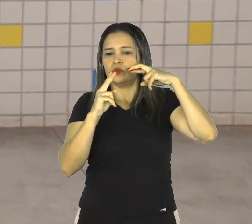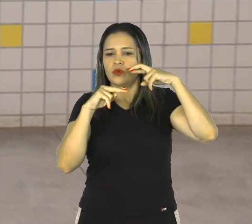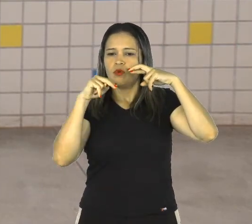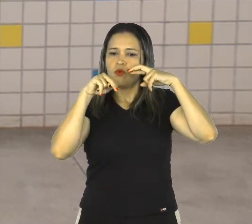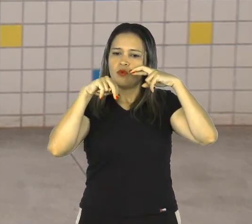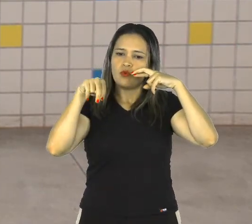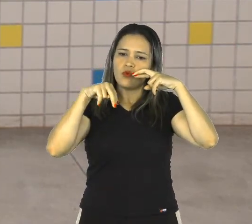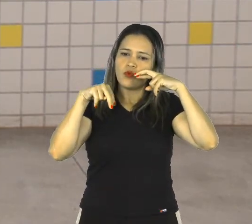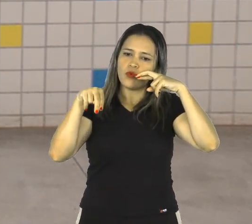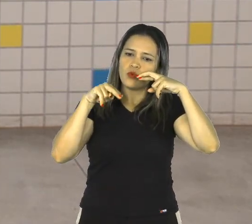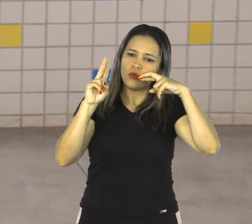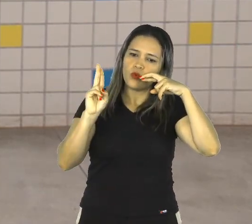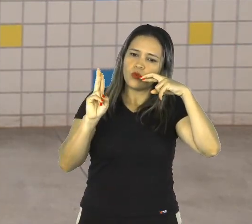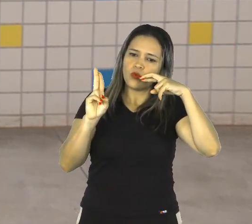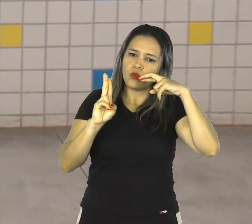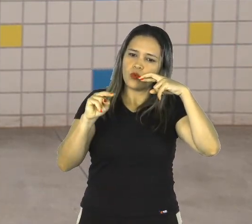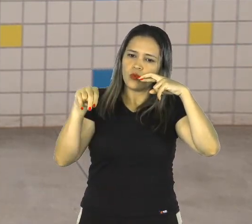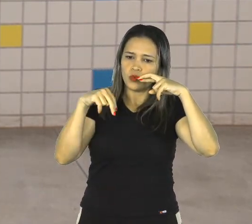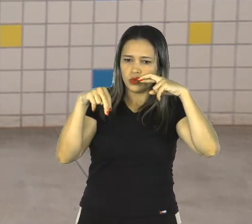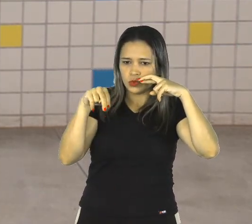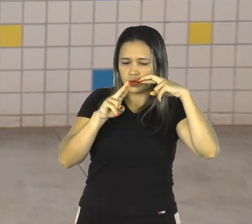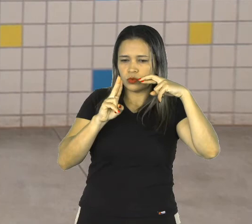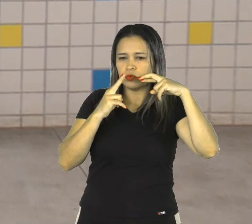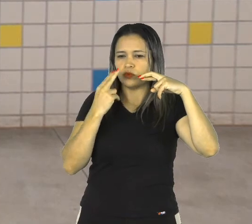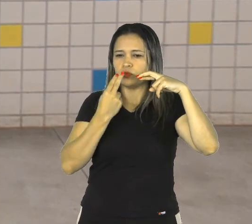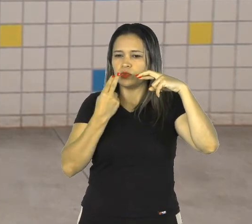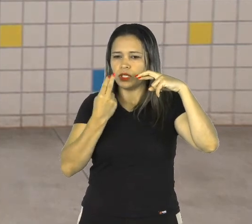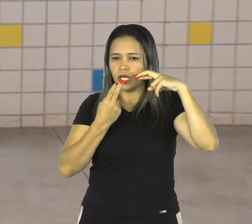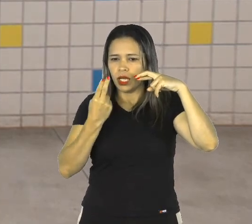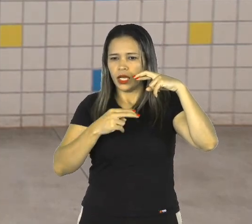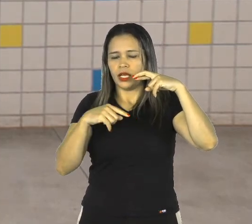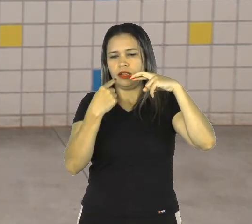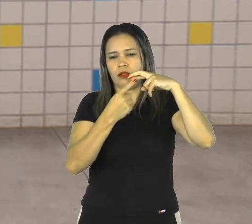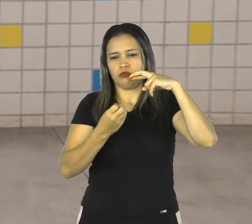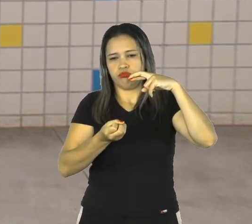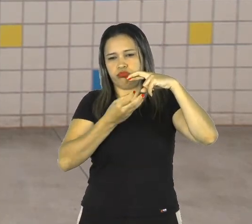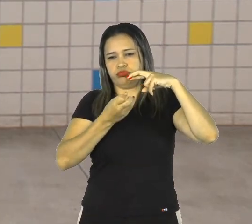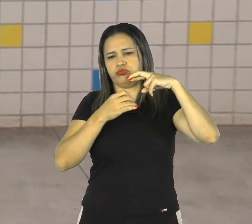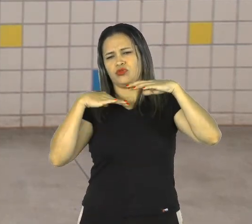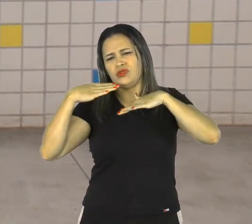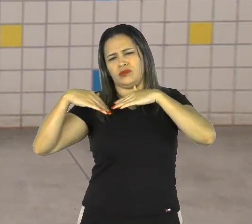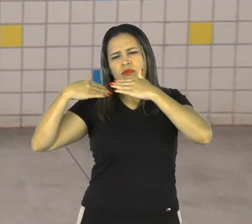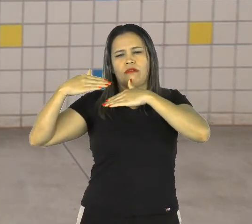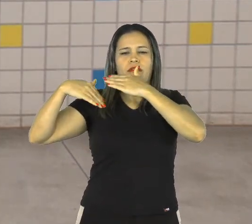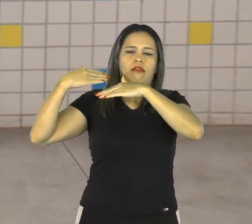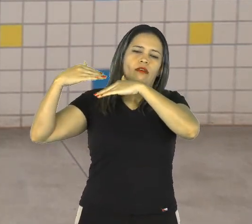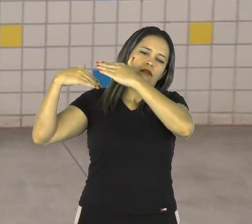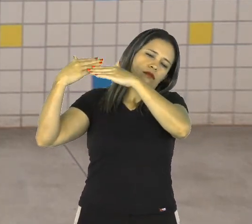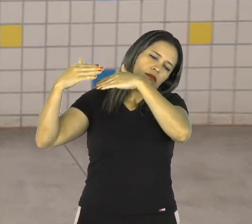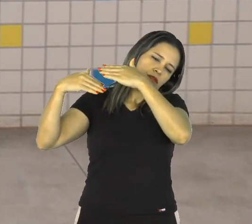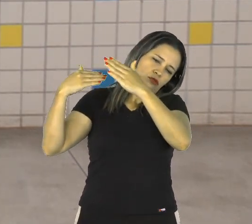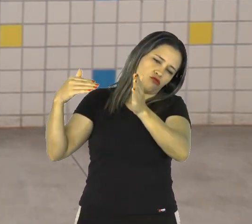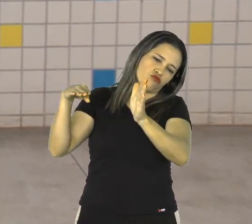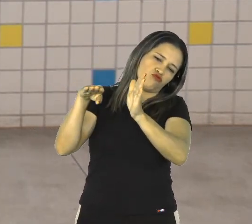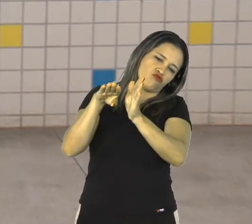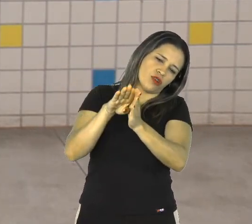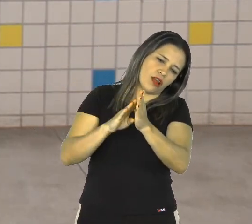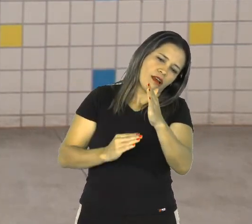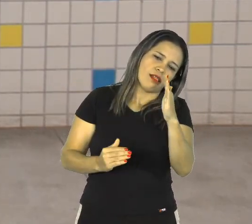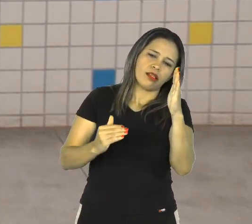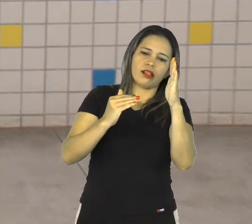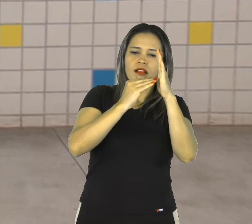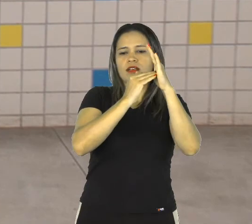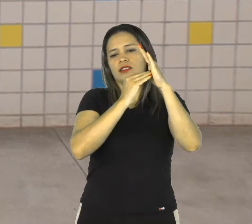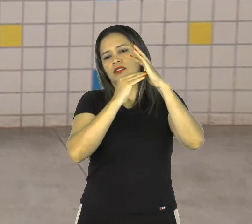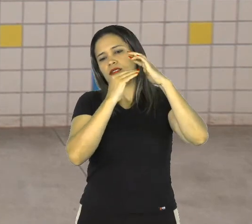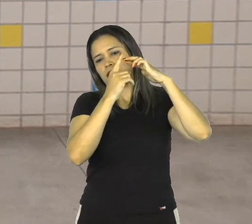nossos olhos também, né? Então, todo esse processo vai seguindo uma sequência até que chegue no nervo óptico